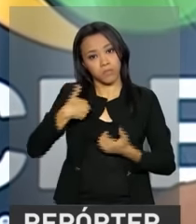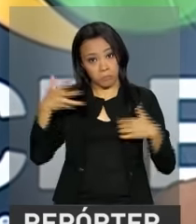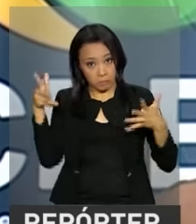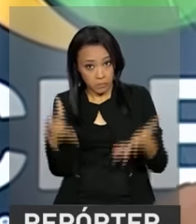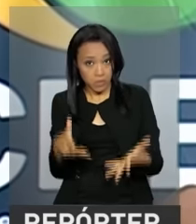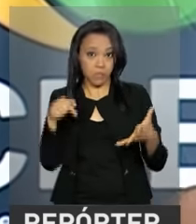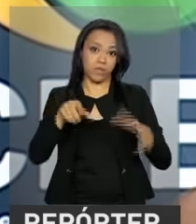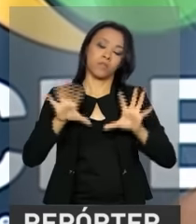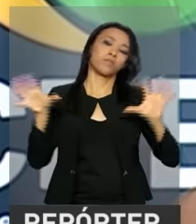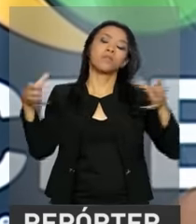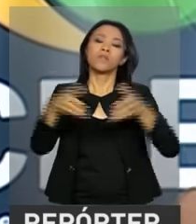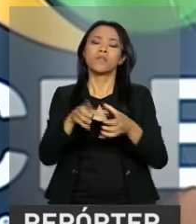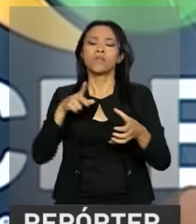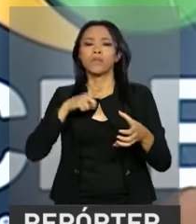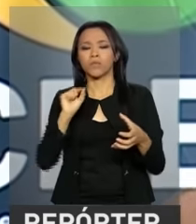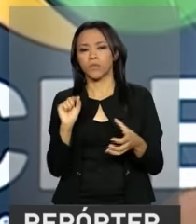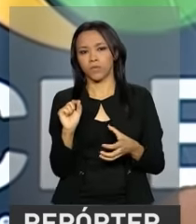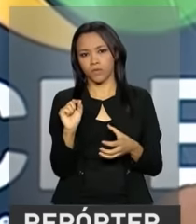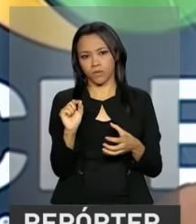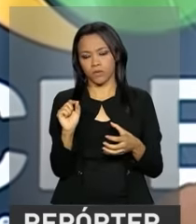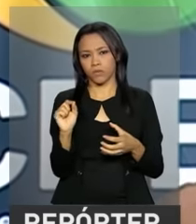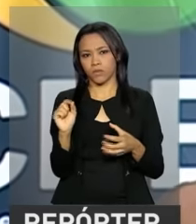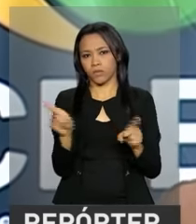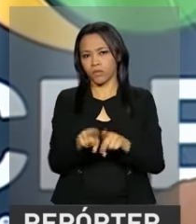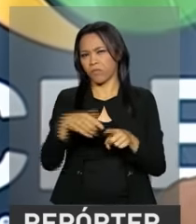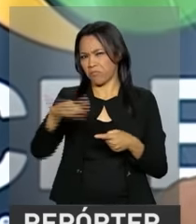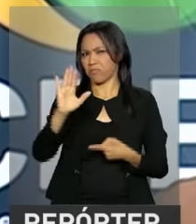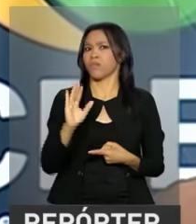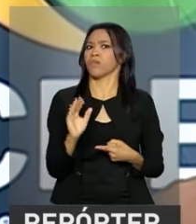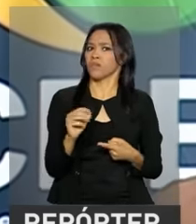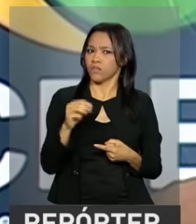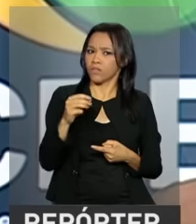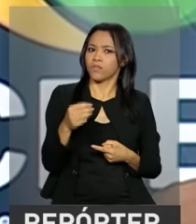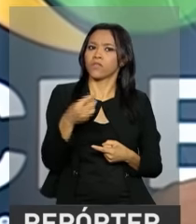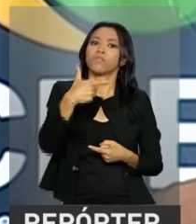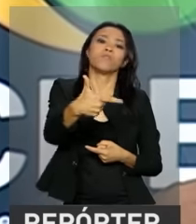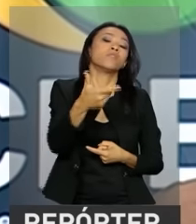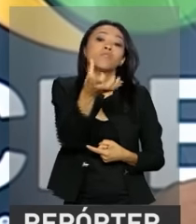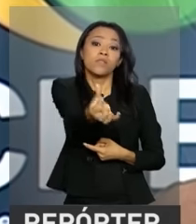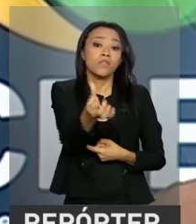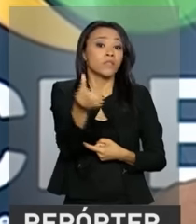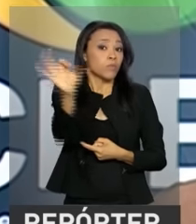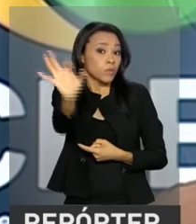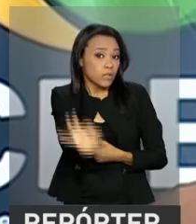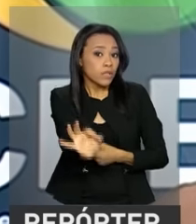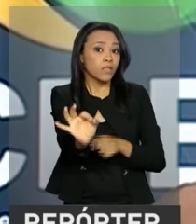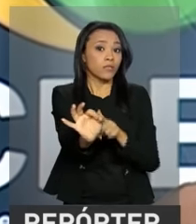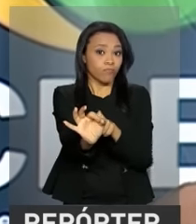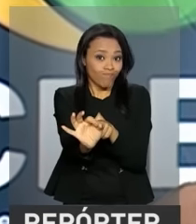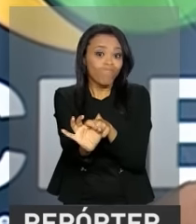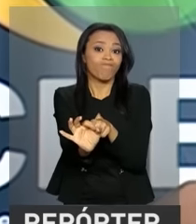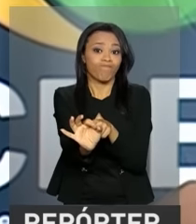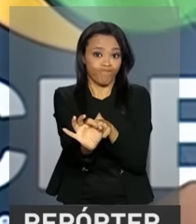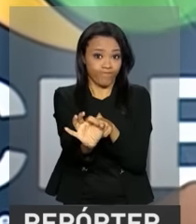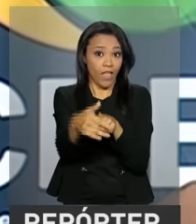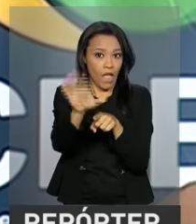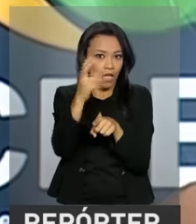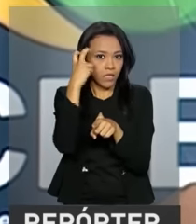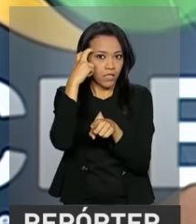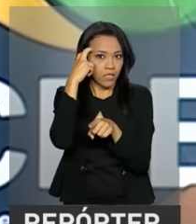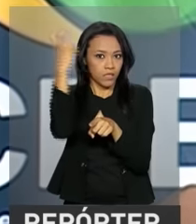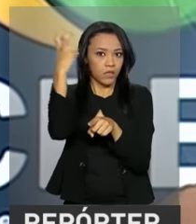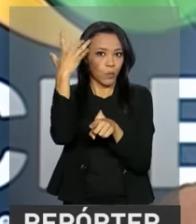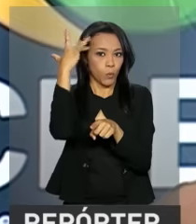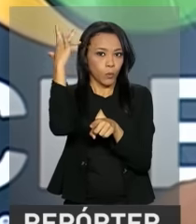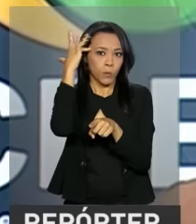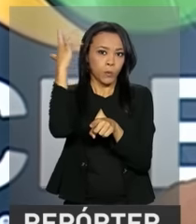aqui temos também mais de 26% do Conselho, que é a grande maioria, de